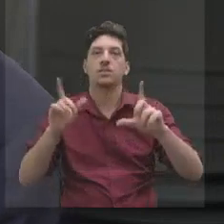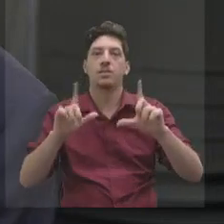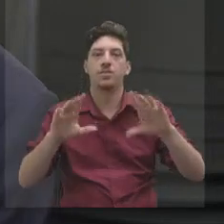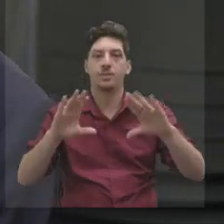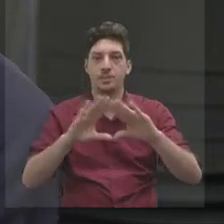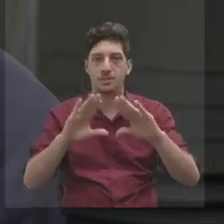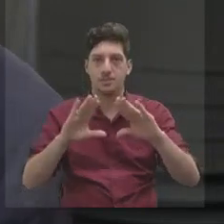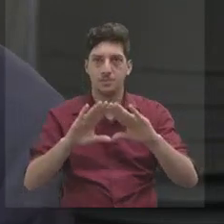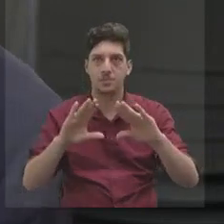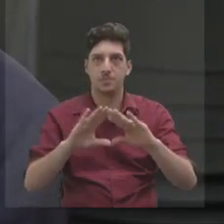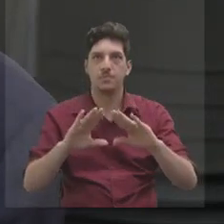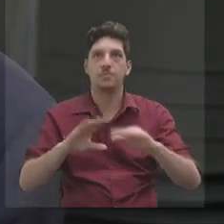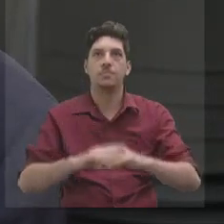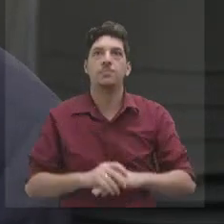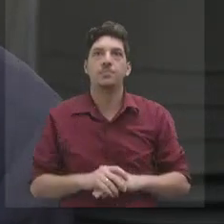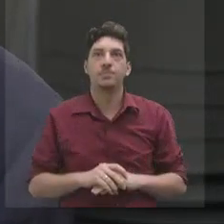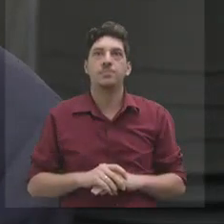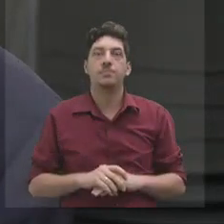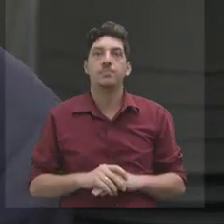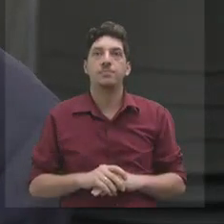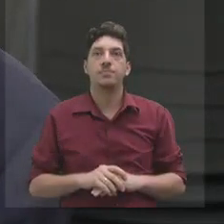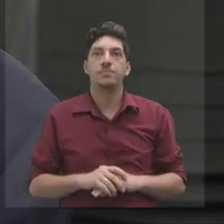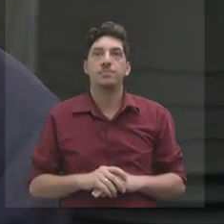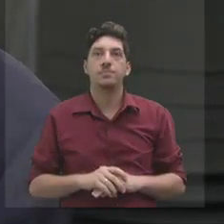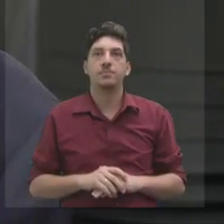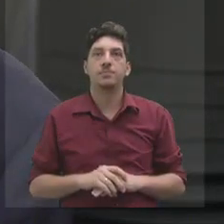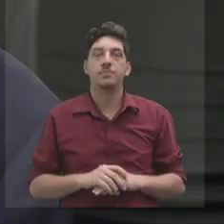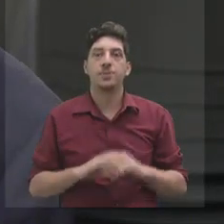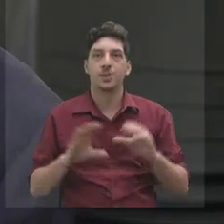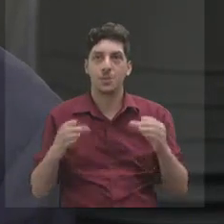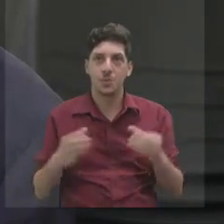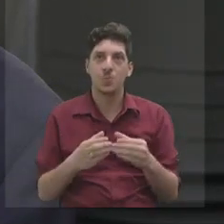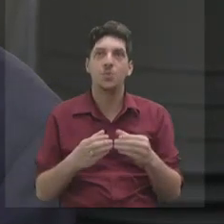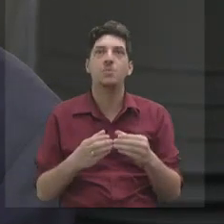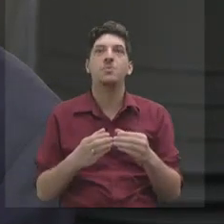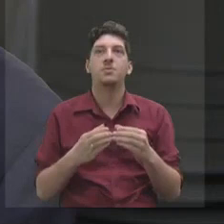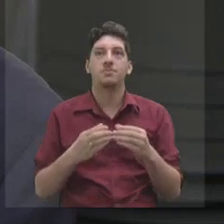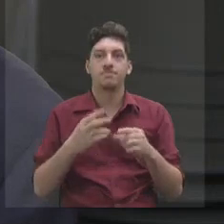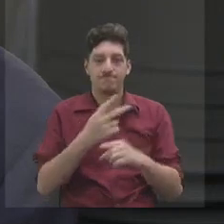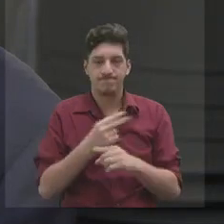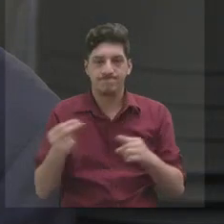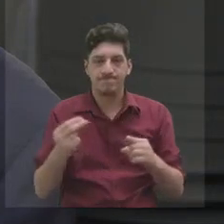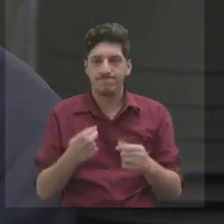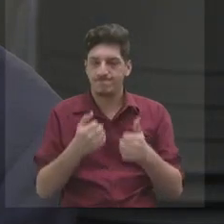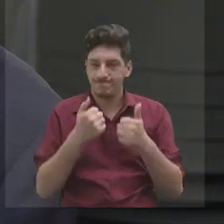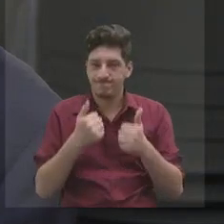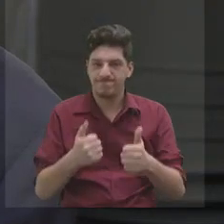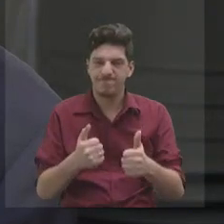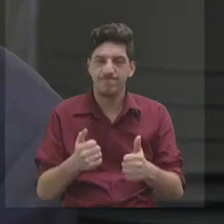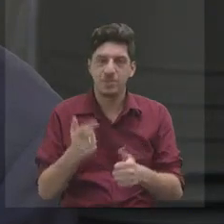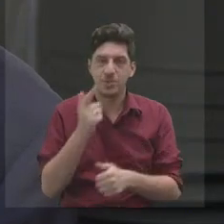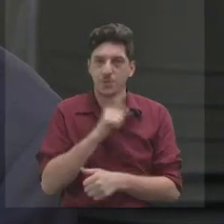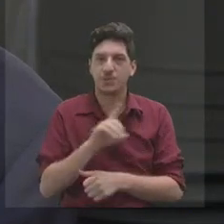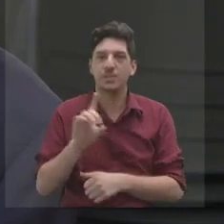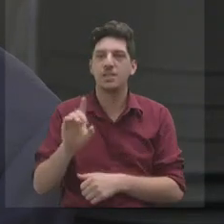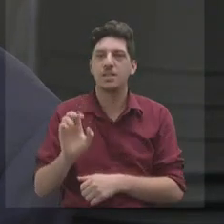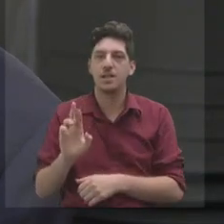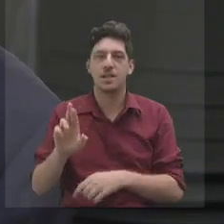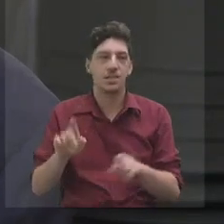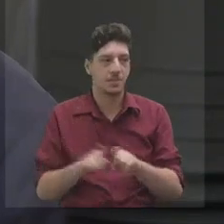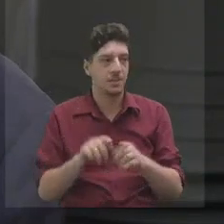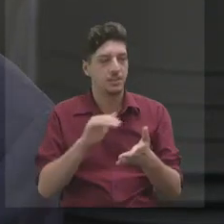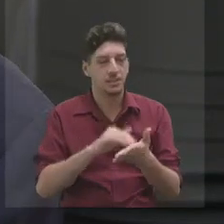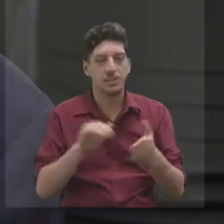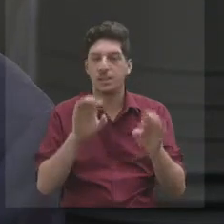Assembleia essa equipe Vitoriosa que a equipe hoje do Dr e também da secretaria de